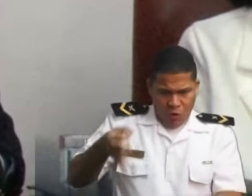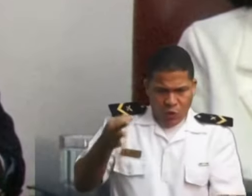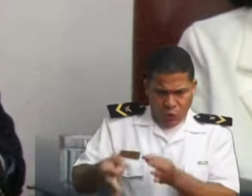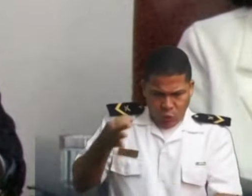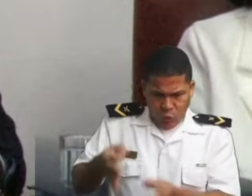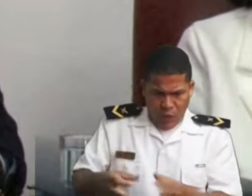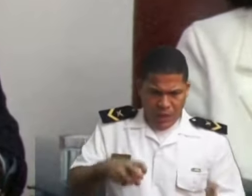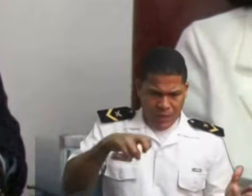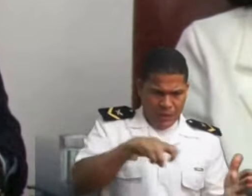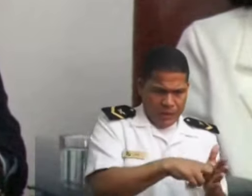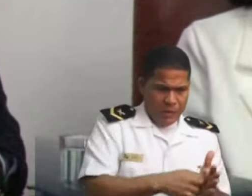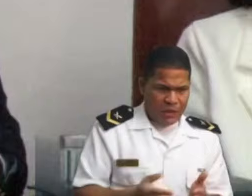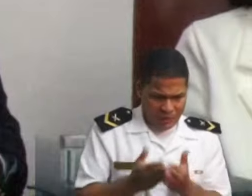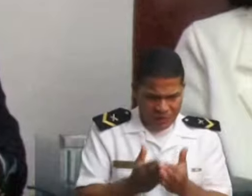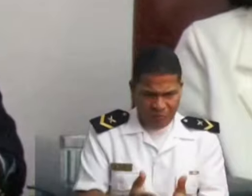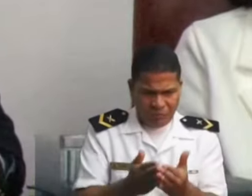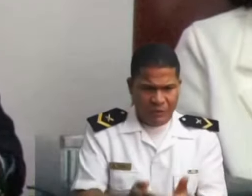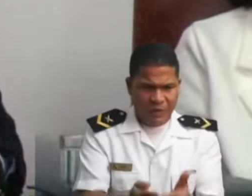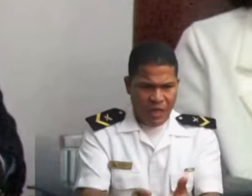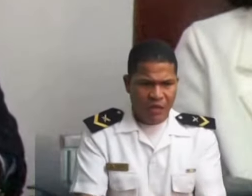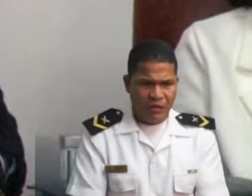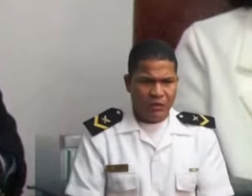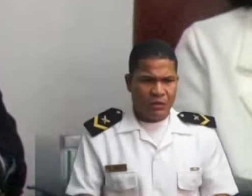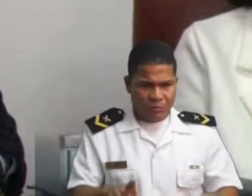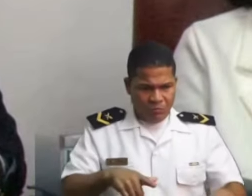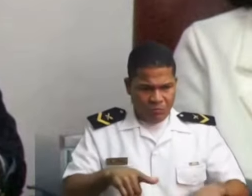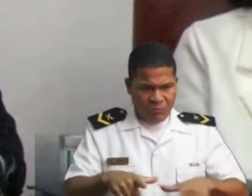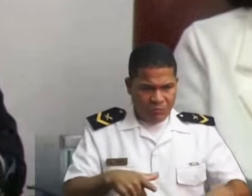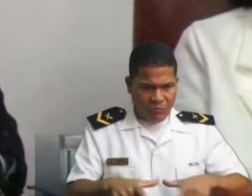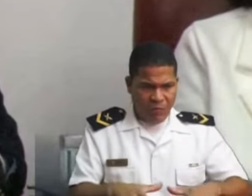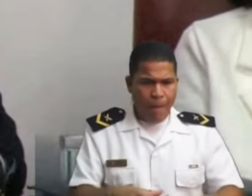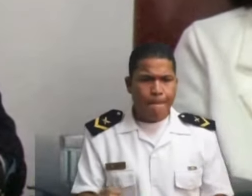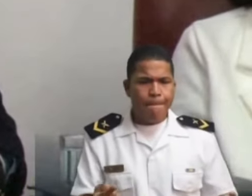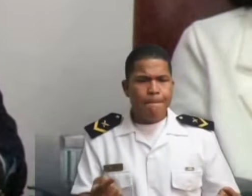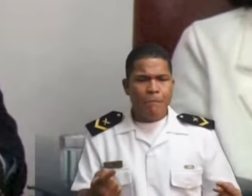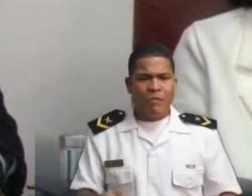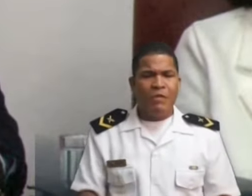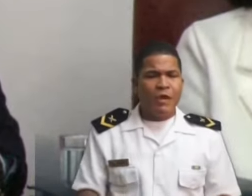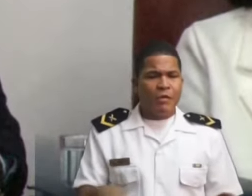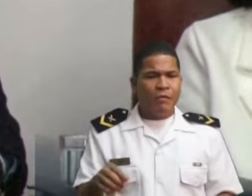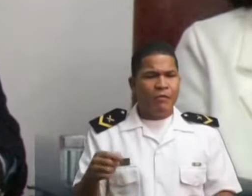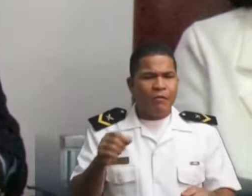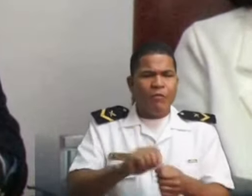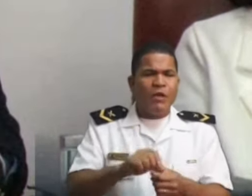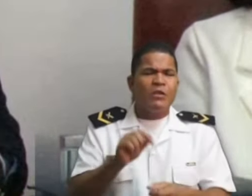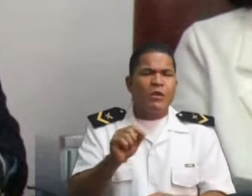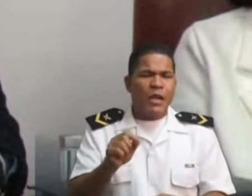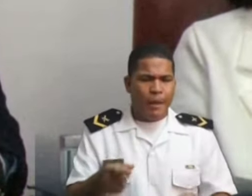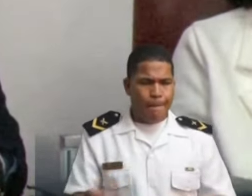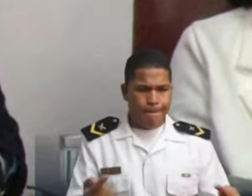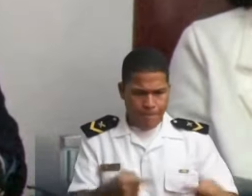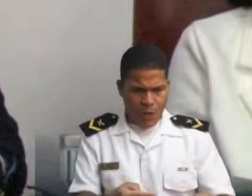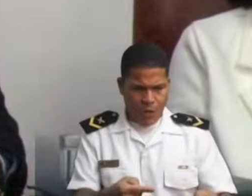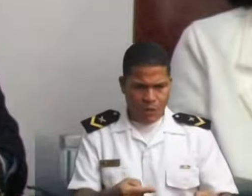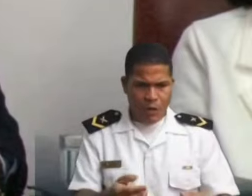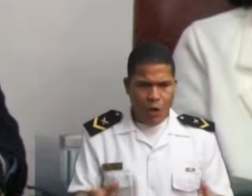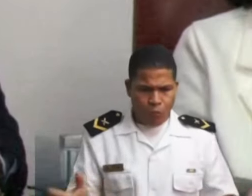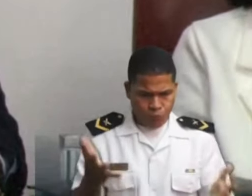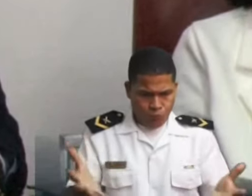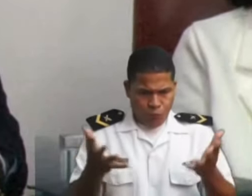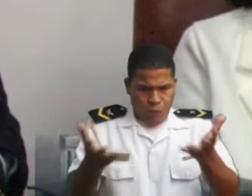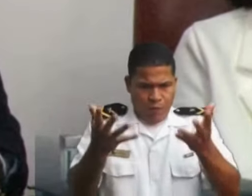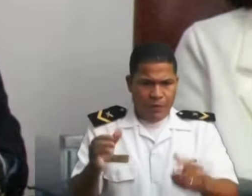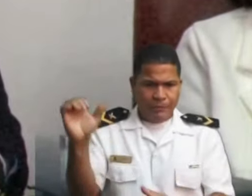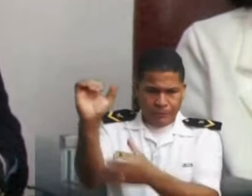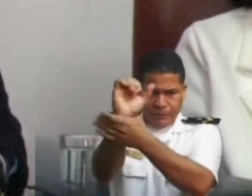fatos da navegação. Tarefa. A fim de propósito. promover a segurança da navegação.